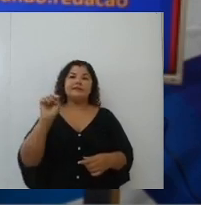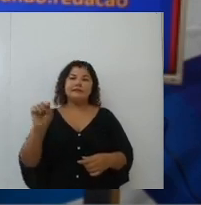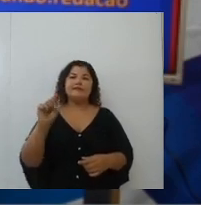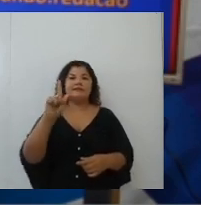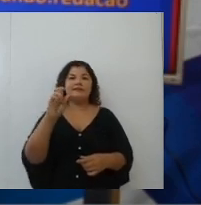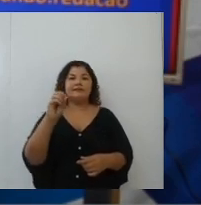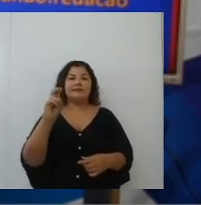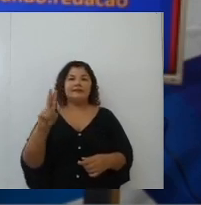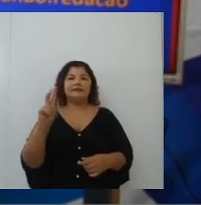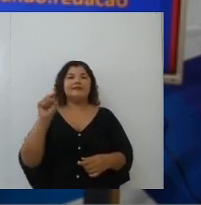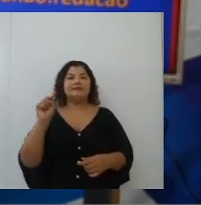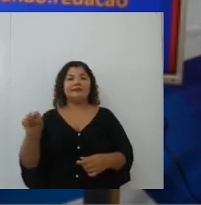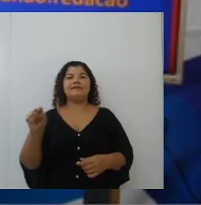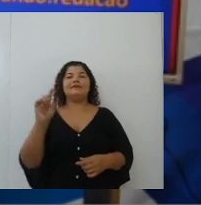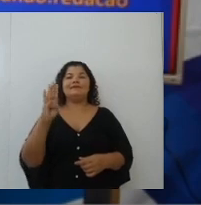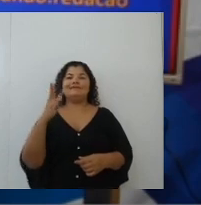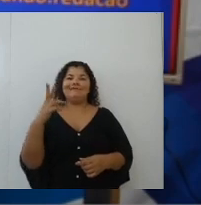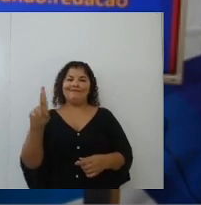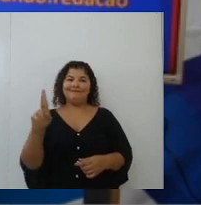.pe.gov.br.